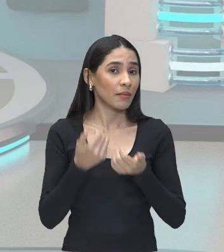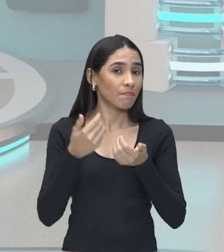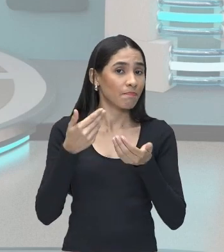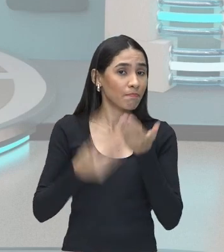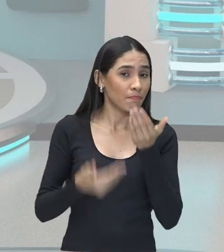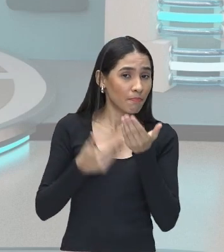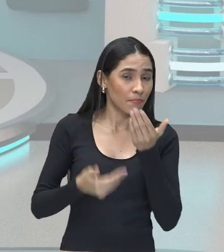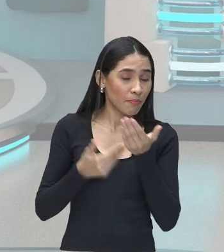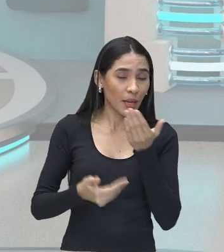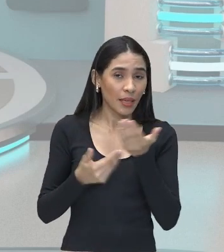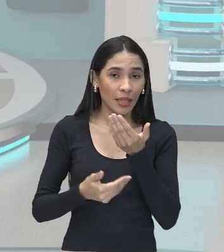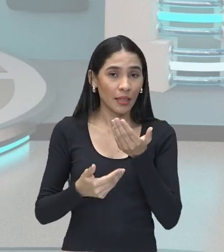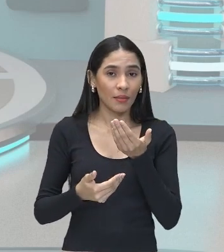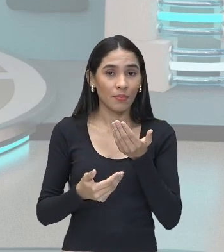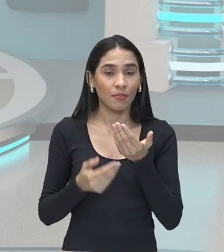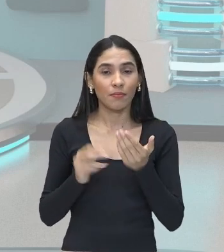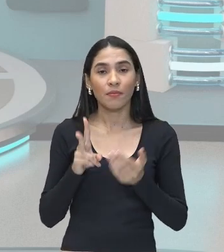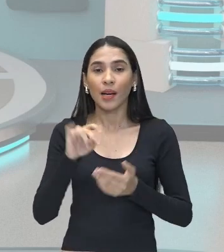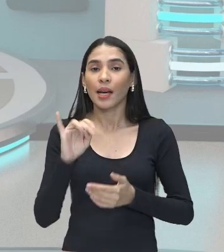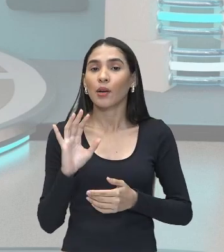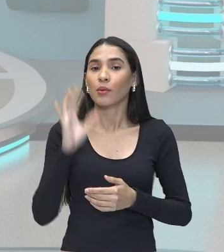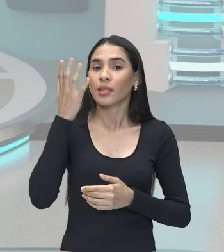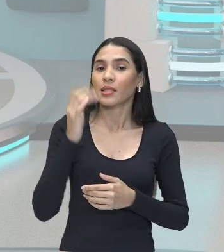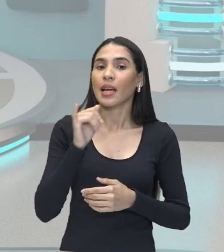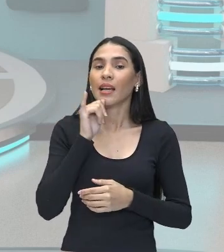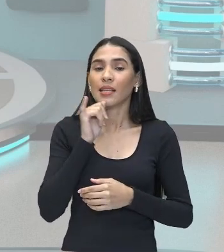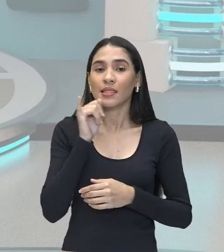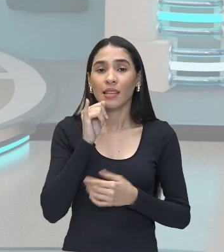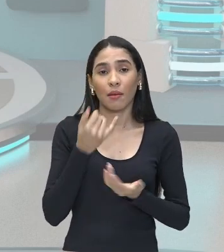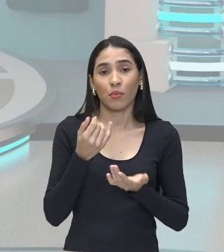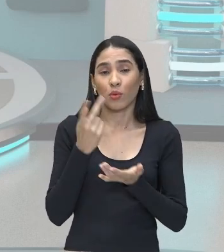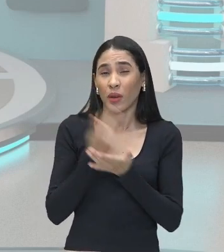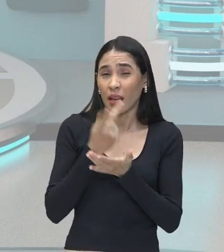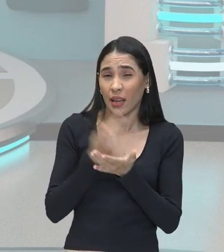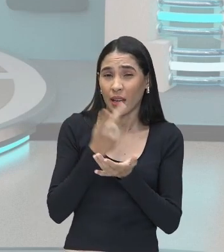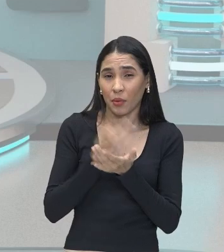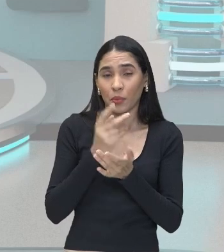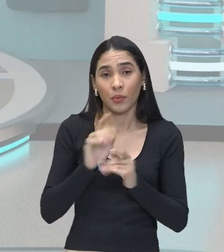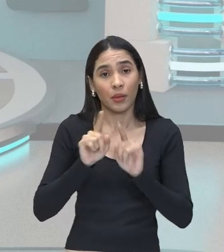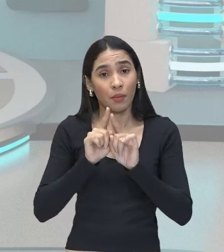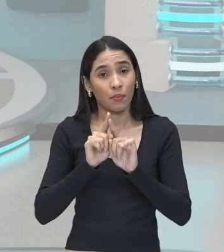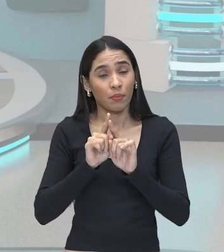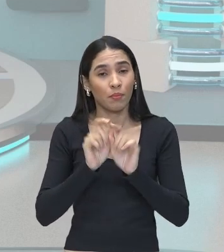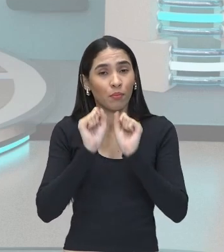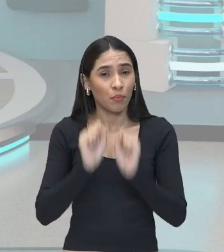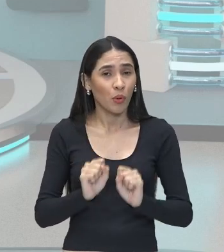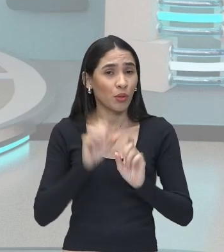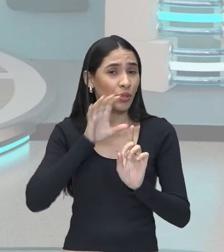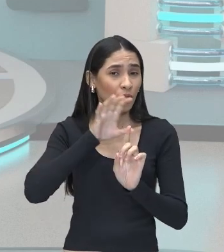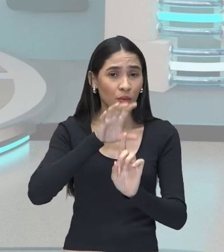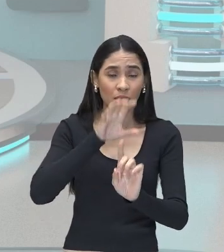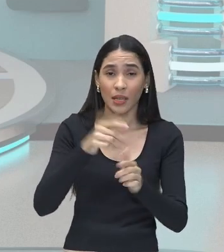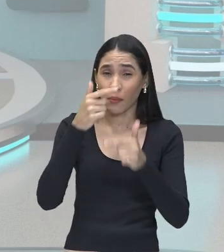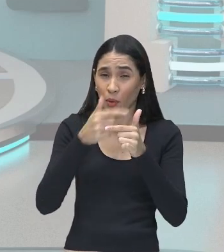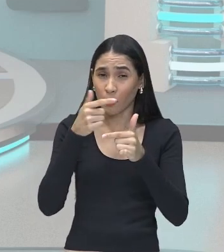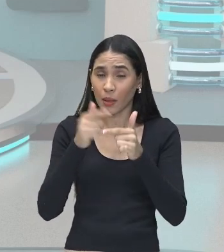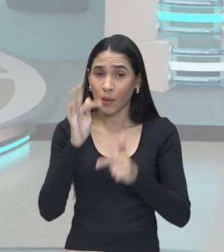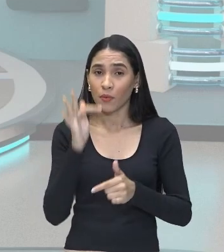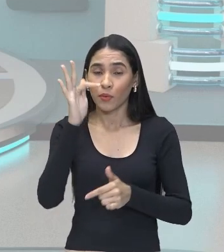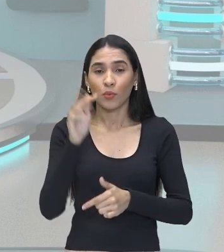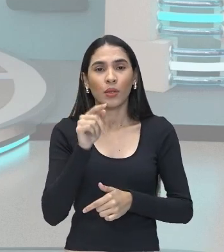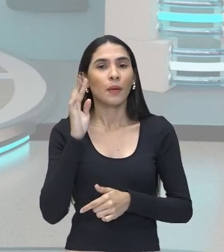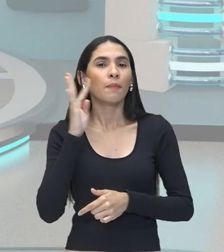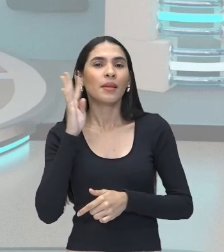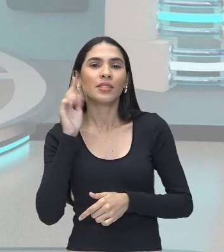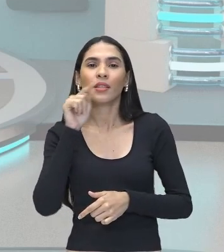cair em uma situação de inadequação. Ok? E isso pode trazer problemas. Imagina se você está trabalhando em